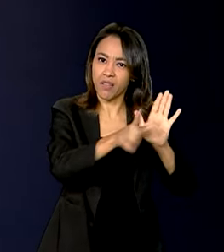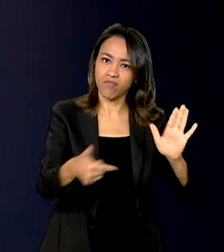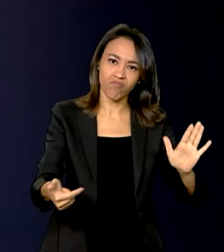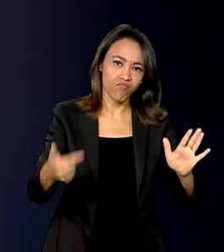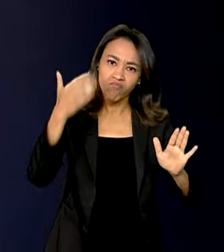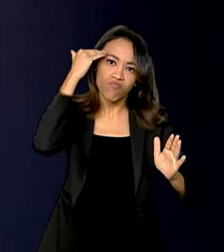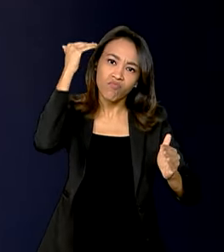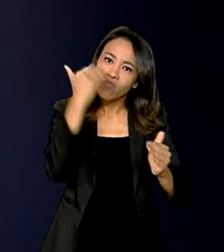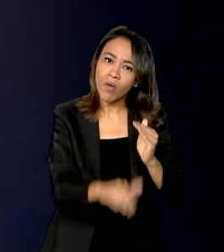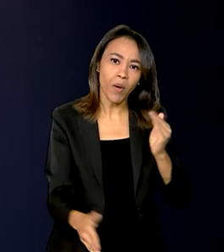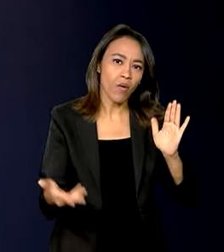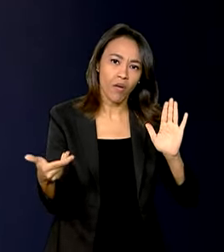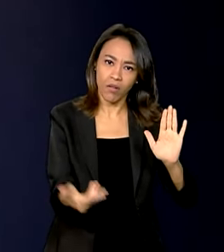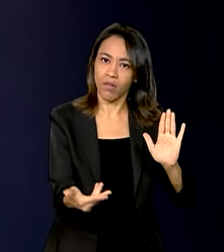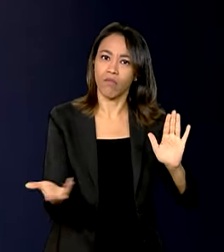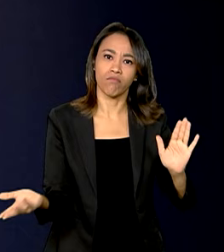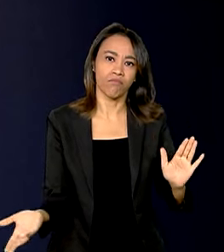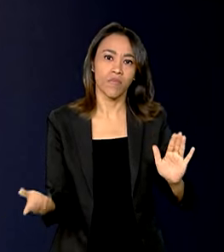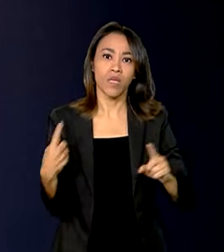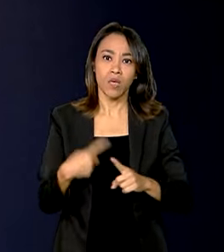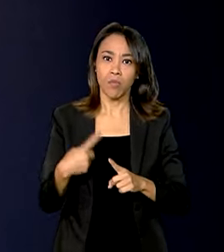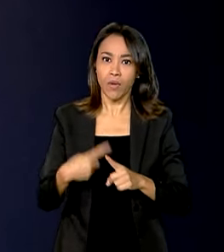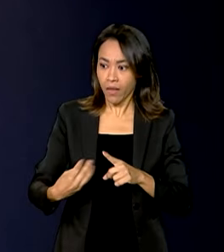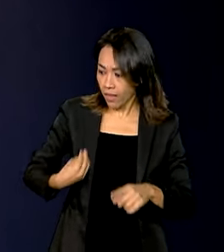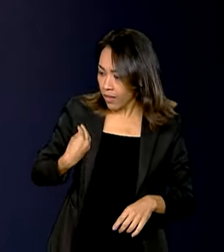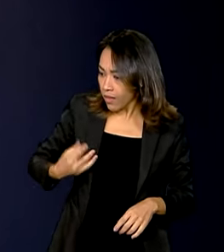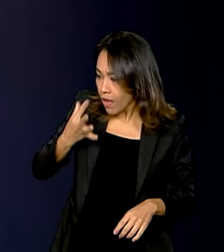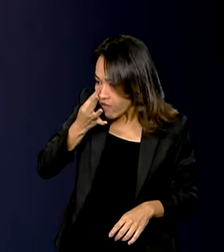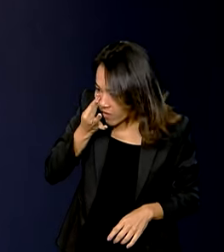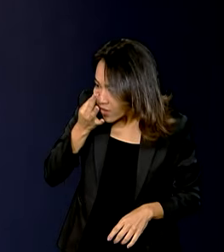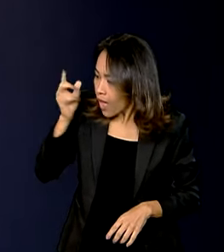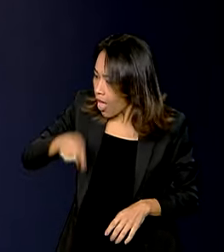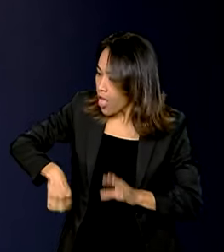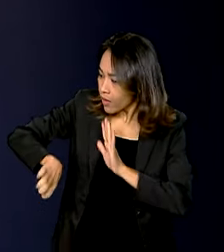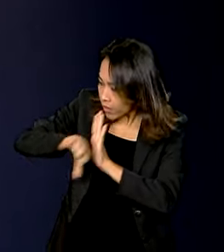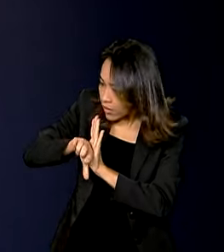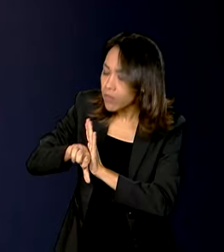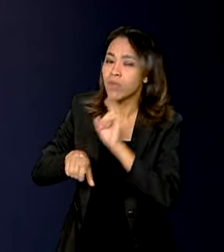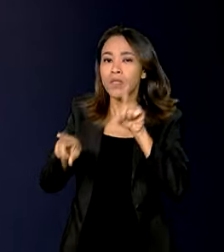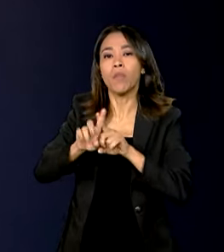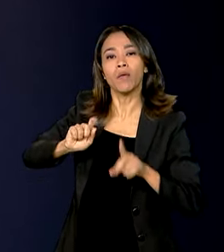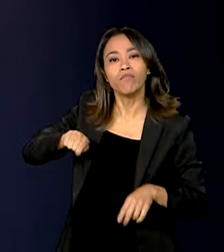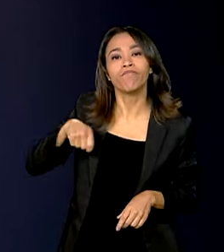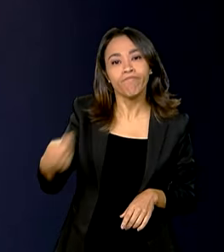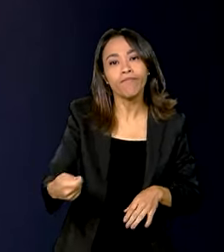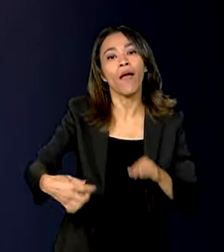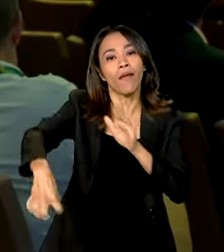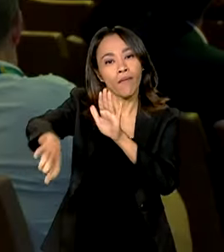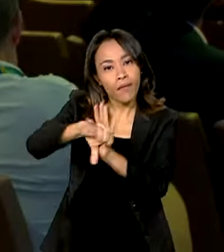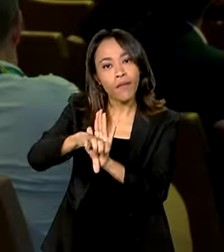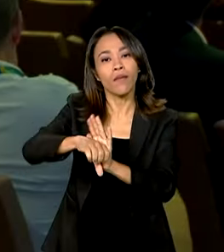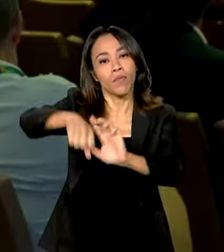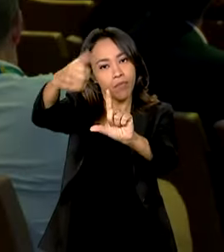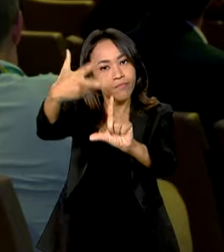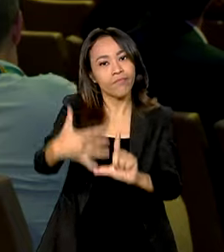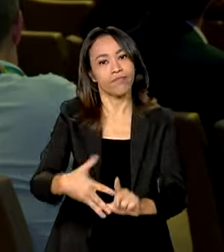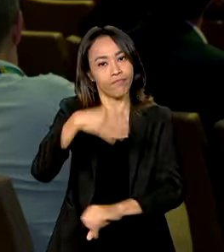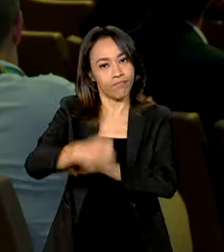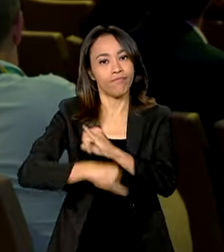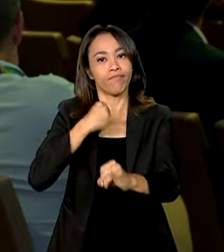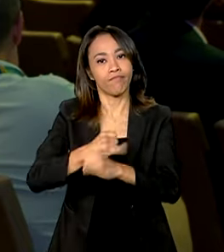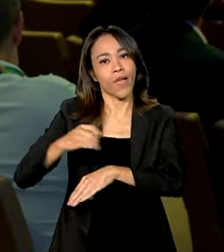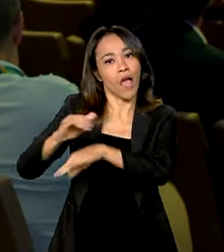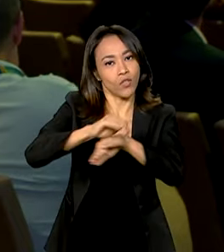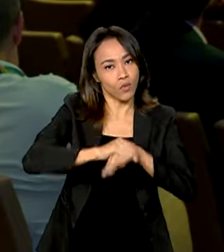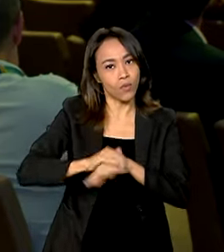Aquilo que já é crime na vida offline precisa também ser tratado como crime no ambiente online. O ministro destacou